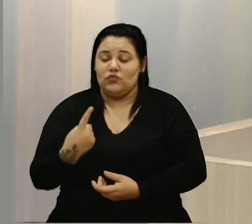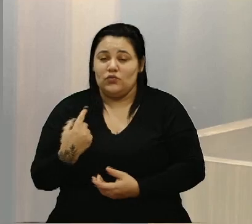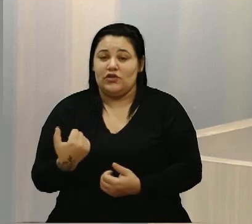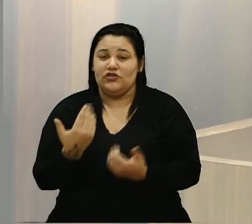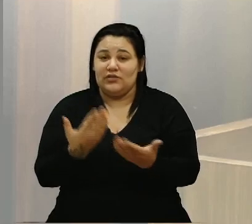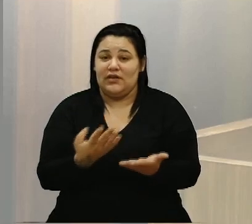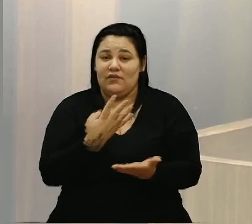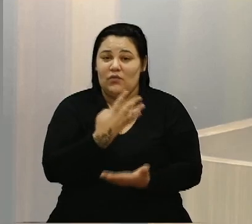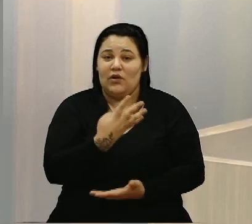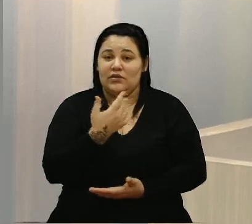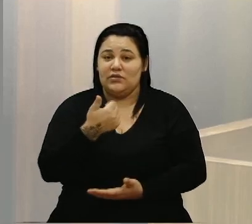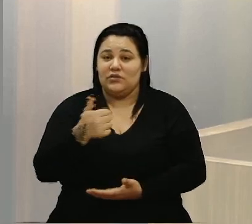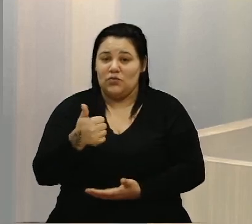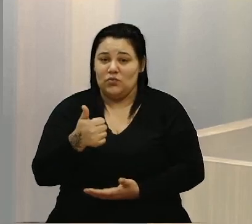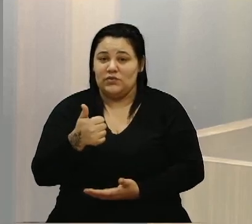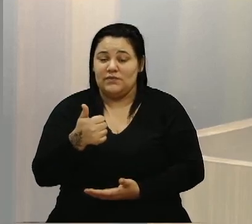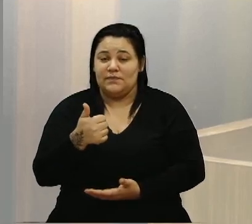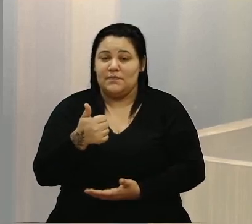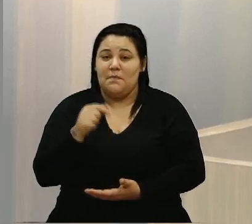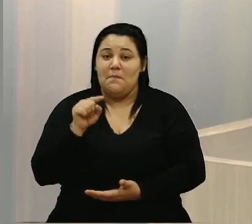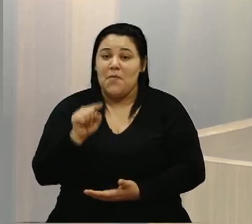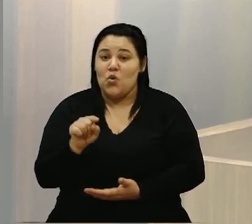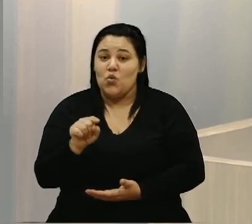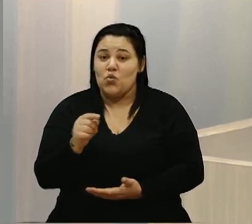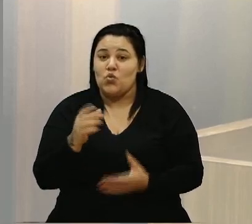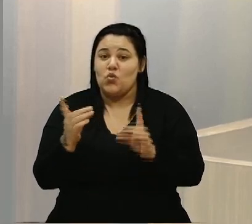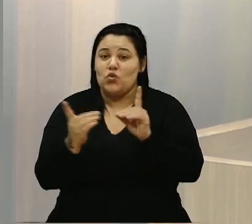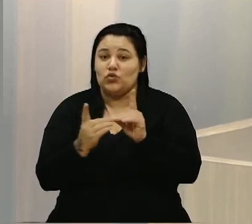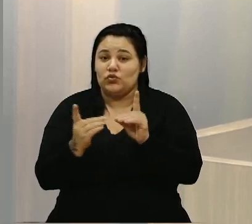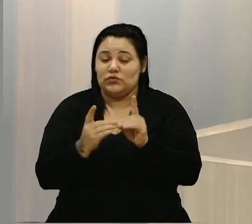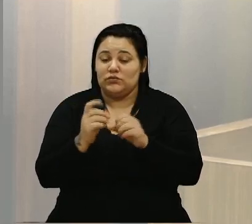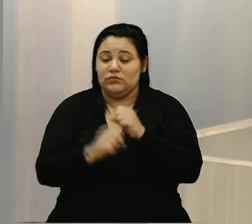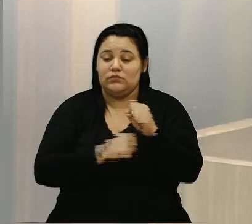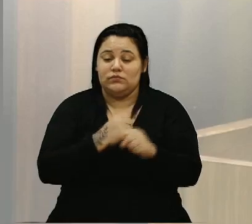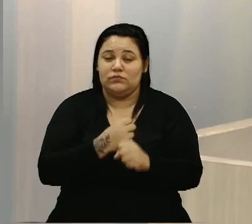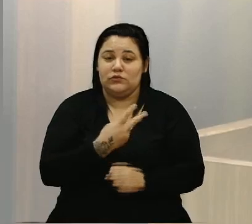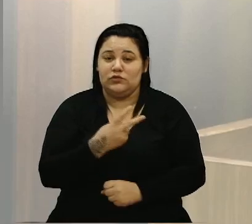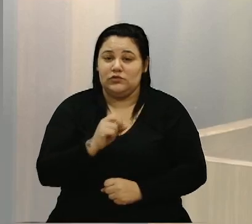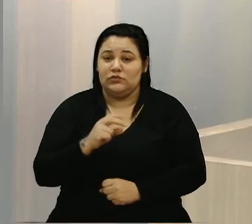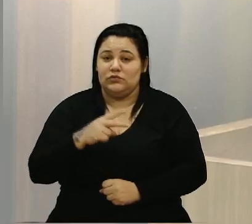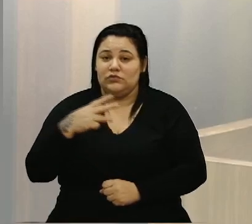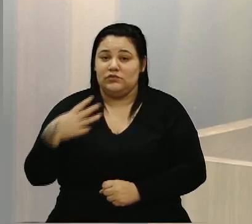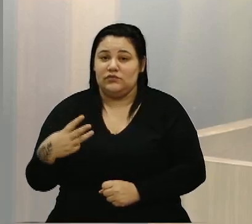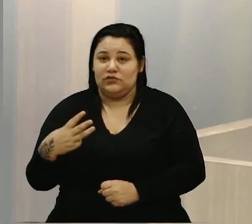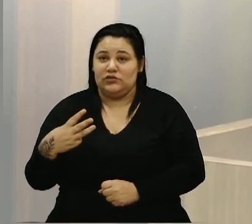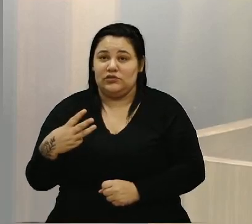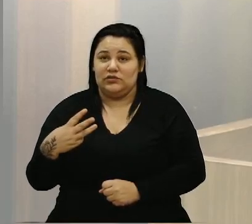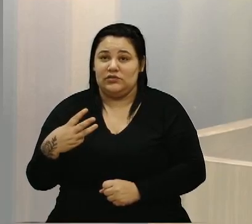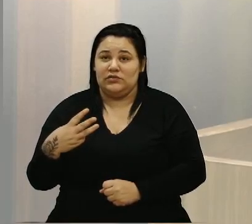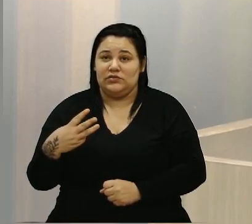411 mil consultas e no ano de 2023 a gente ofertou mais de